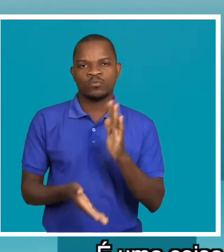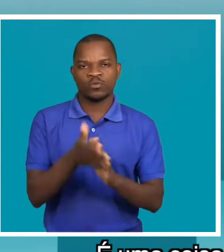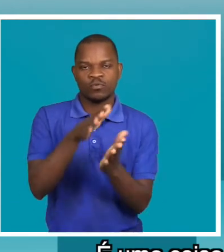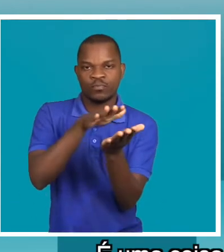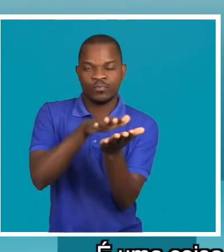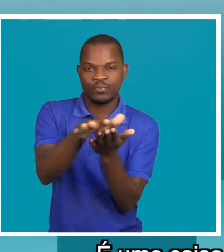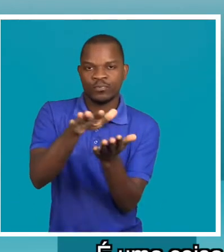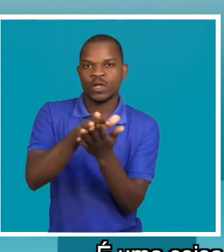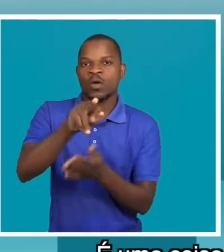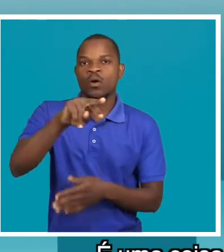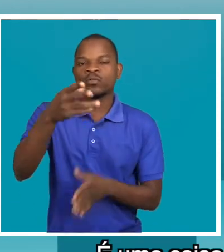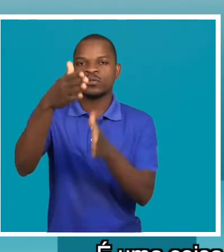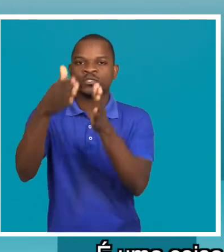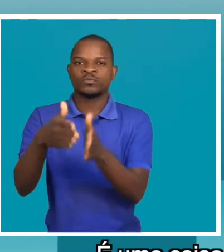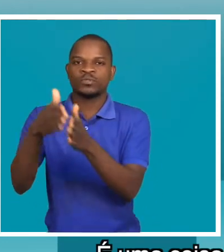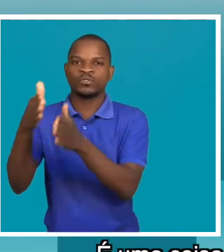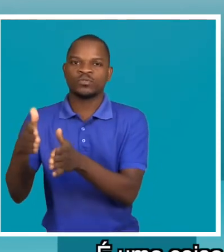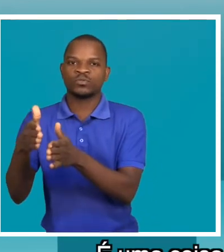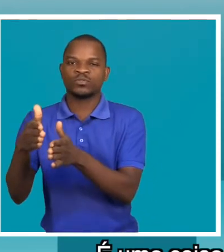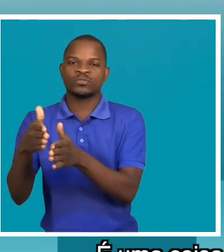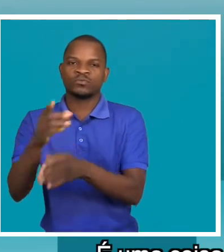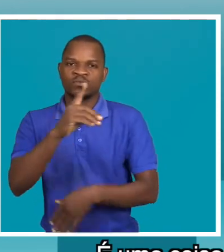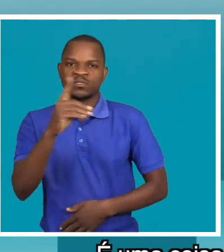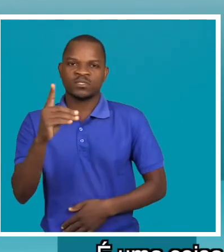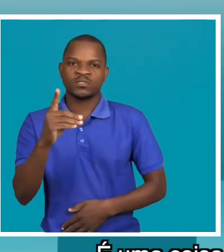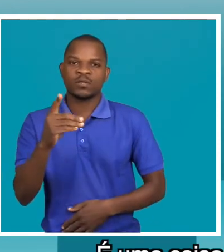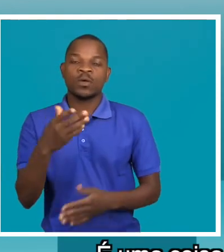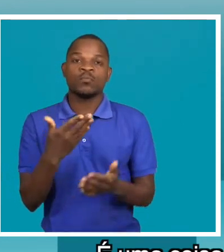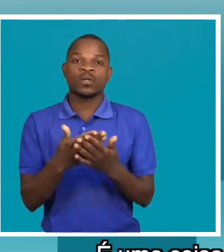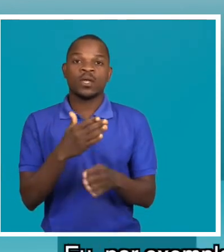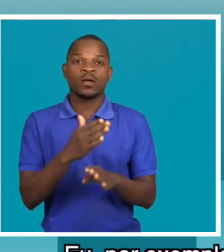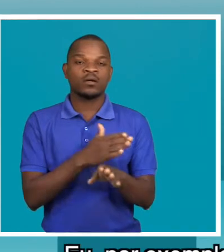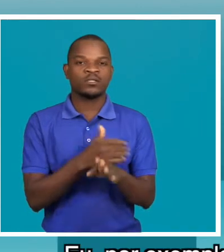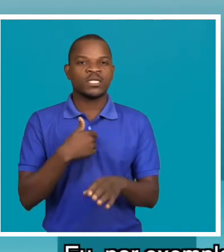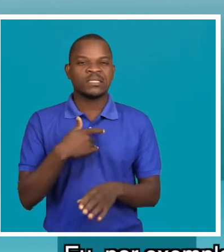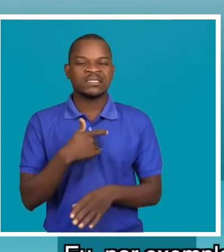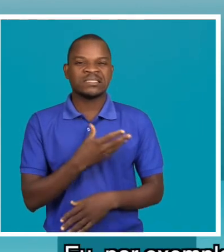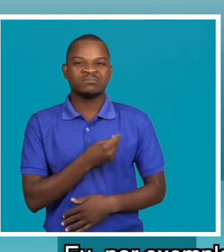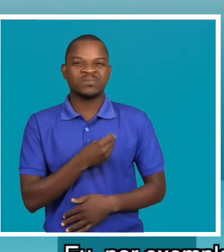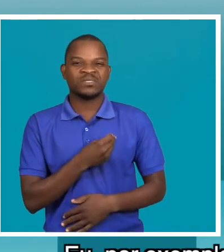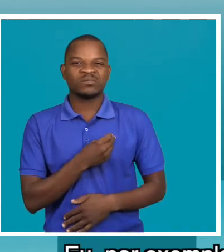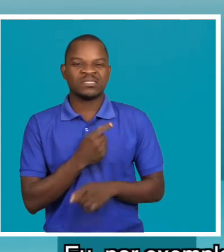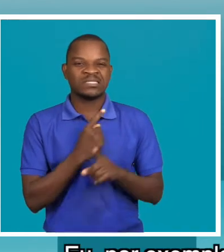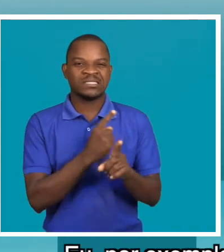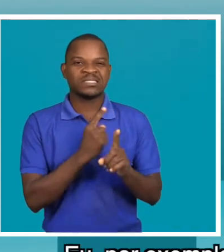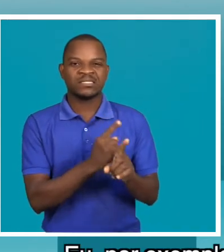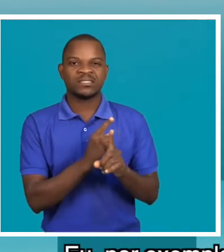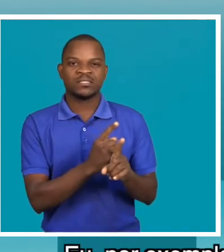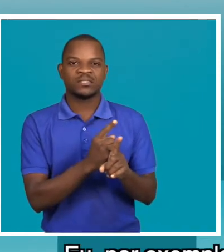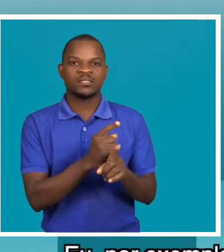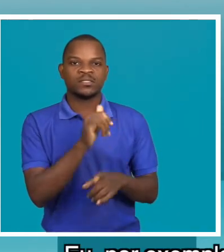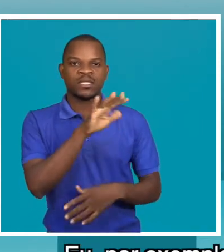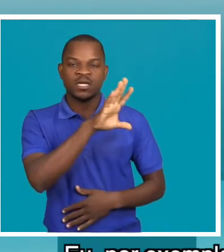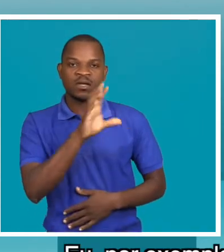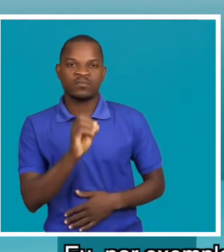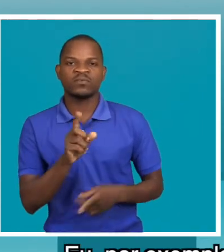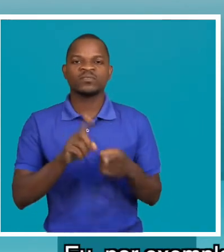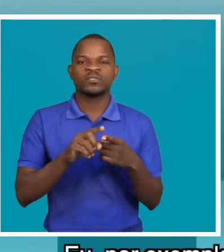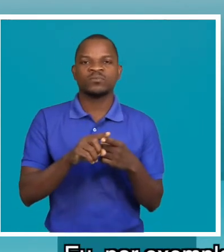Sensibilizo também os outros que não podem ter receio. Eu, por exemplo, receiava aproximar a Enga África para